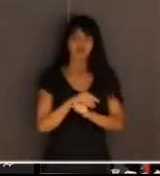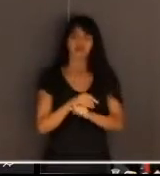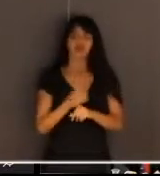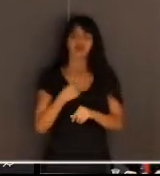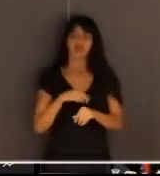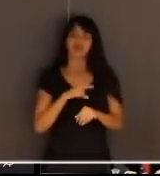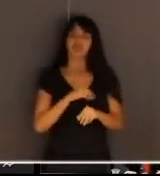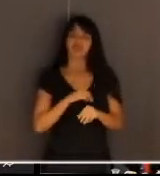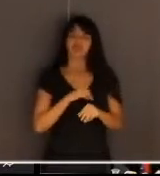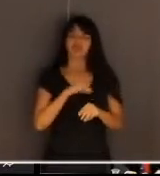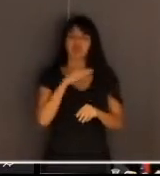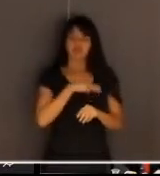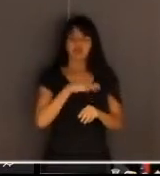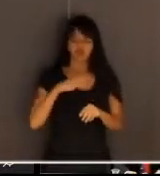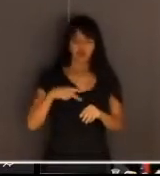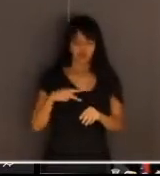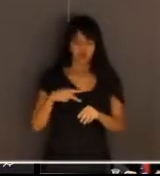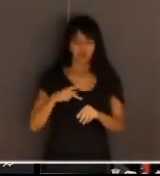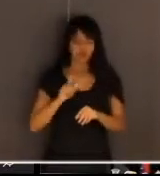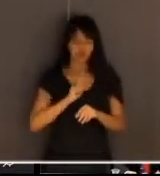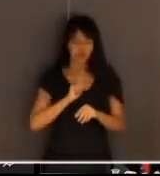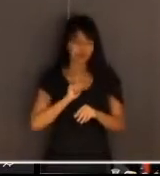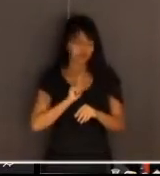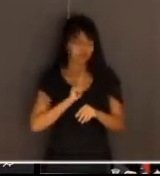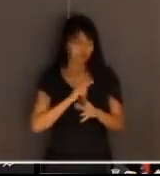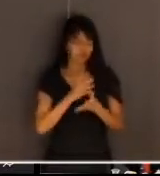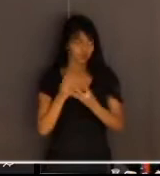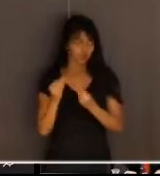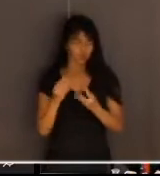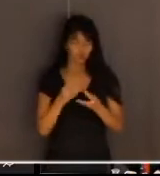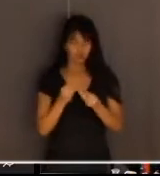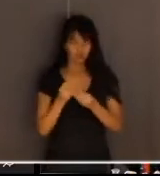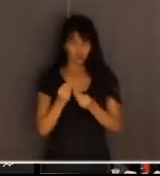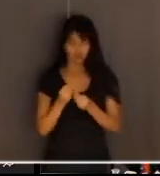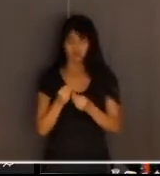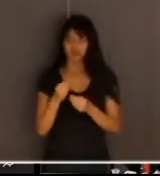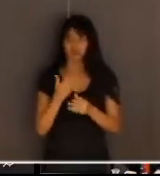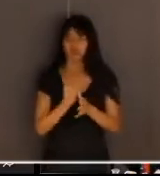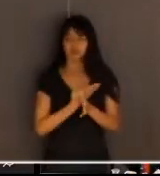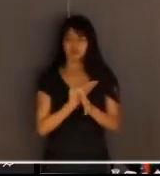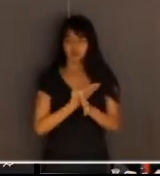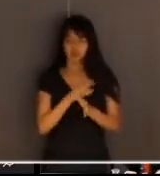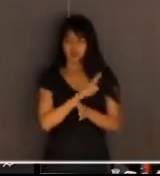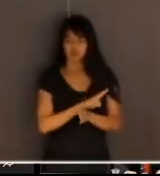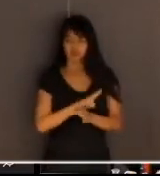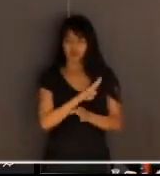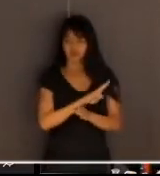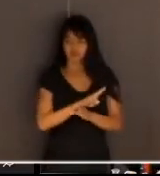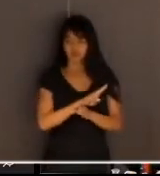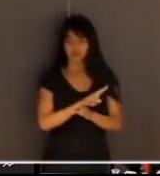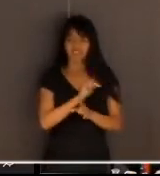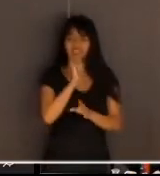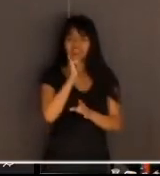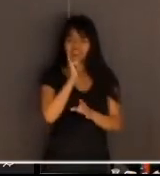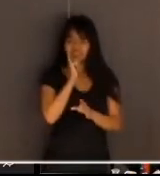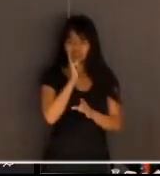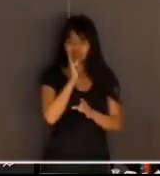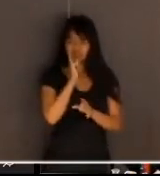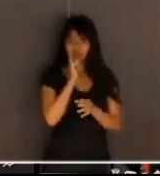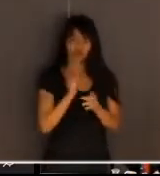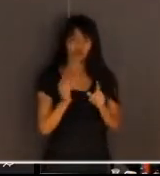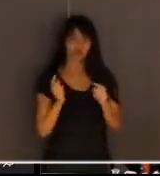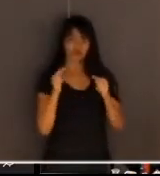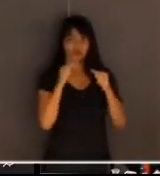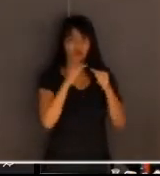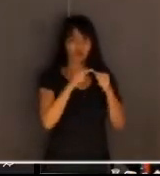no Ministério Público, temos, e muitos colegas utilizam-se da exibição de objetos perante o tribunal